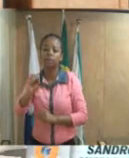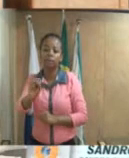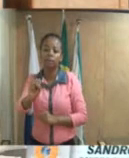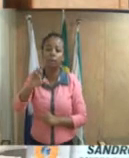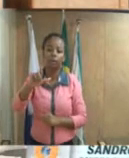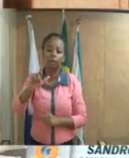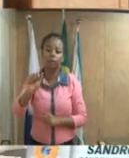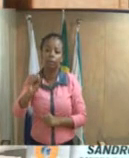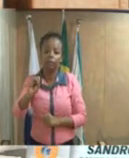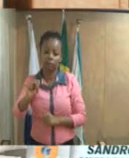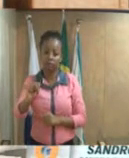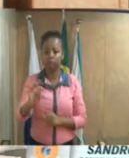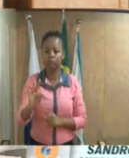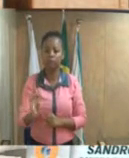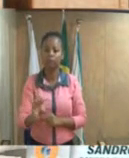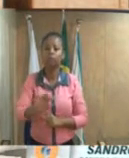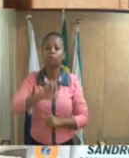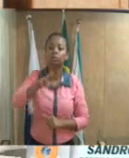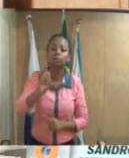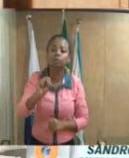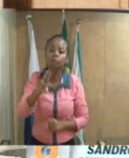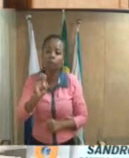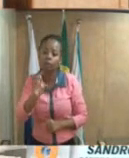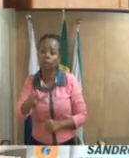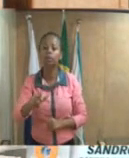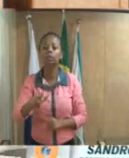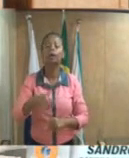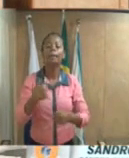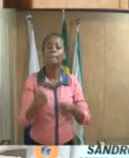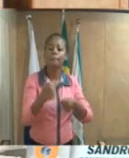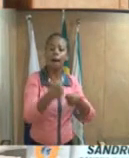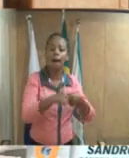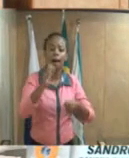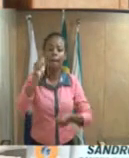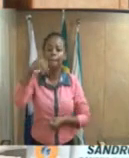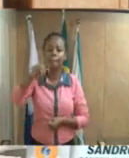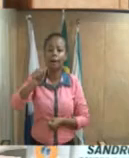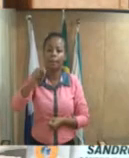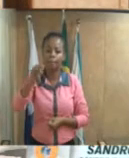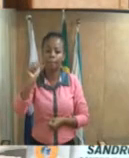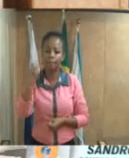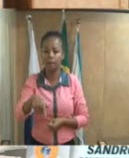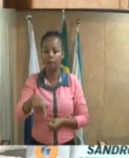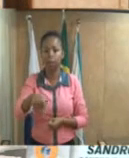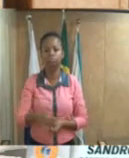Sueli, localizadas no bairro Amapá, quarto distrito deste município.